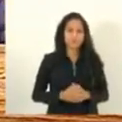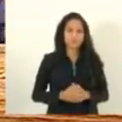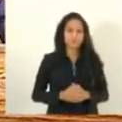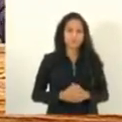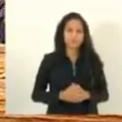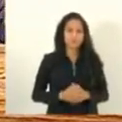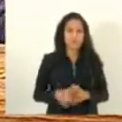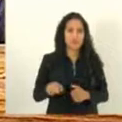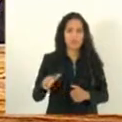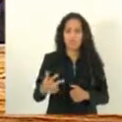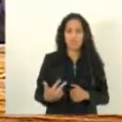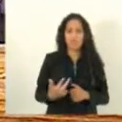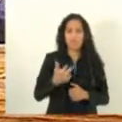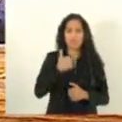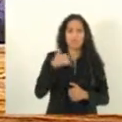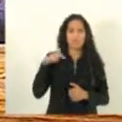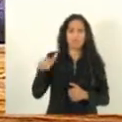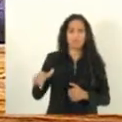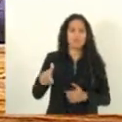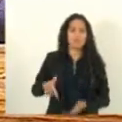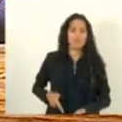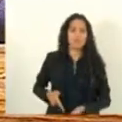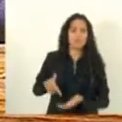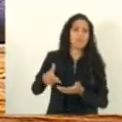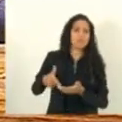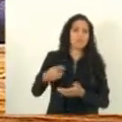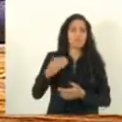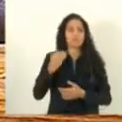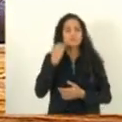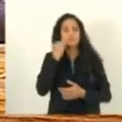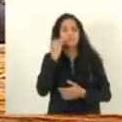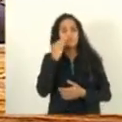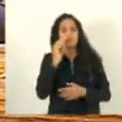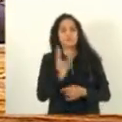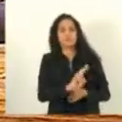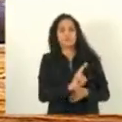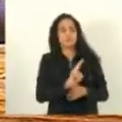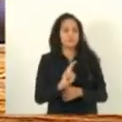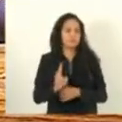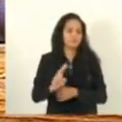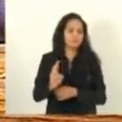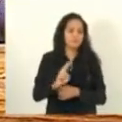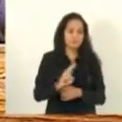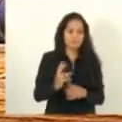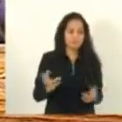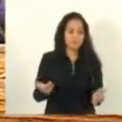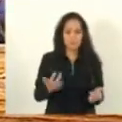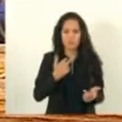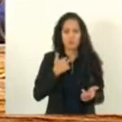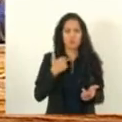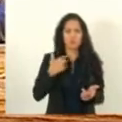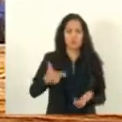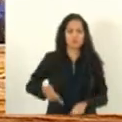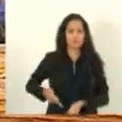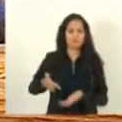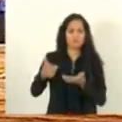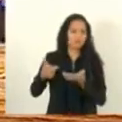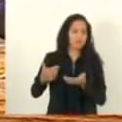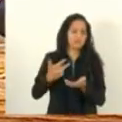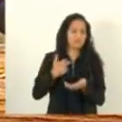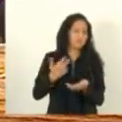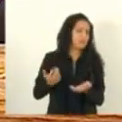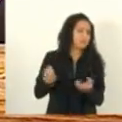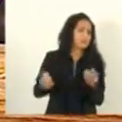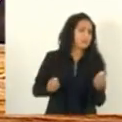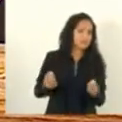agente estar armado para tentar fazer aquela escolta, com pelo menos algum mecanismo que o defenda, que ele tenha